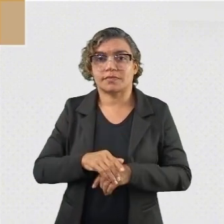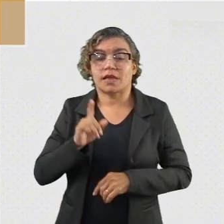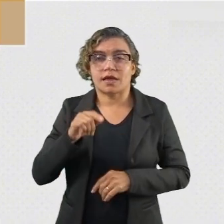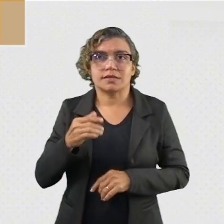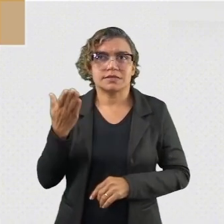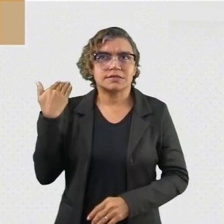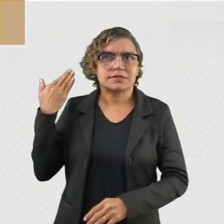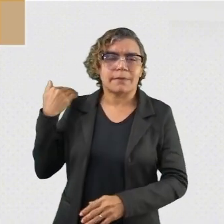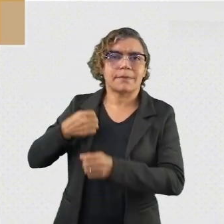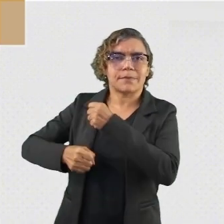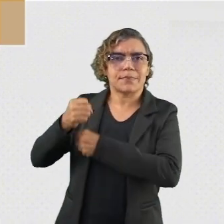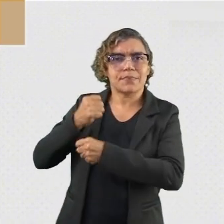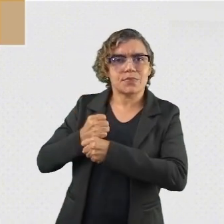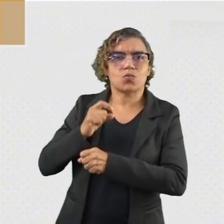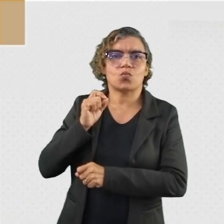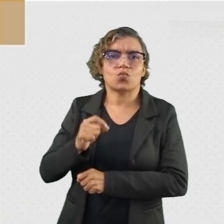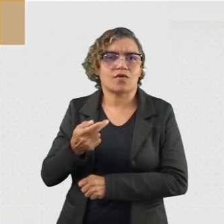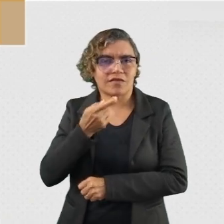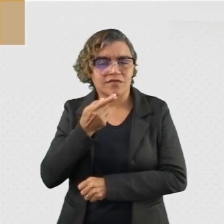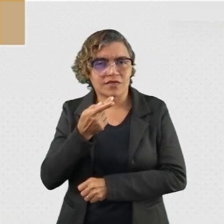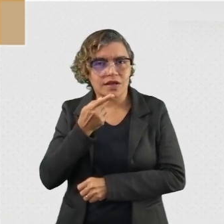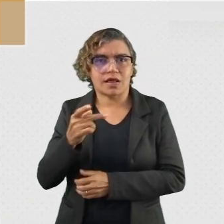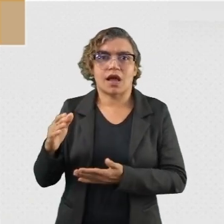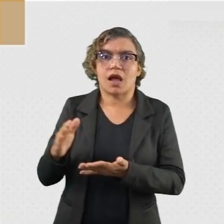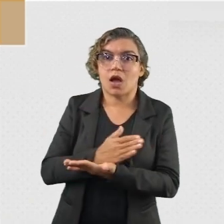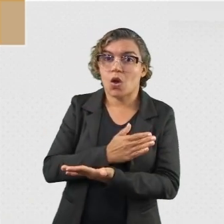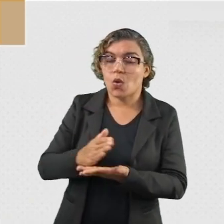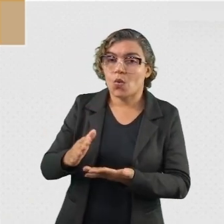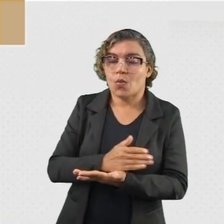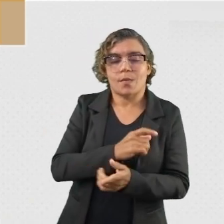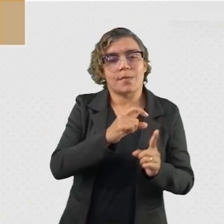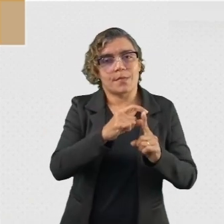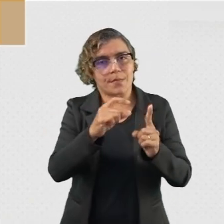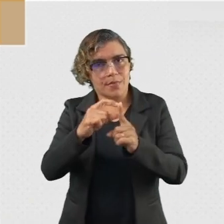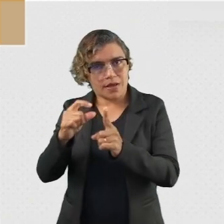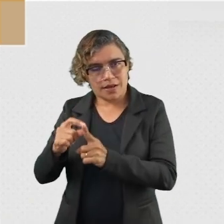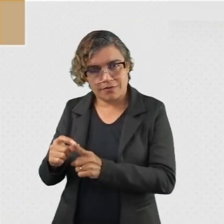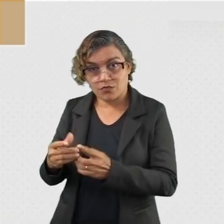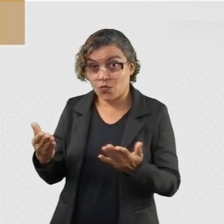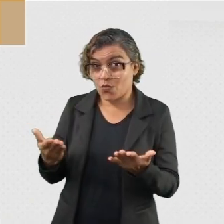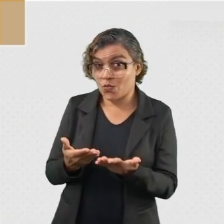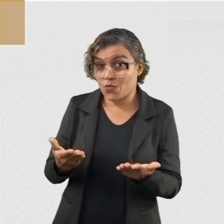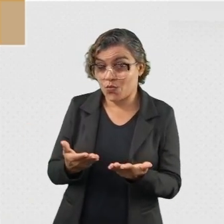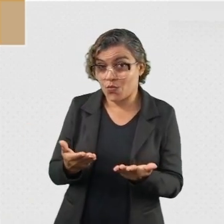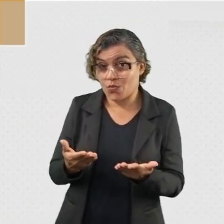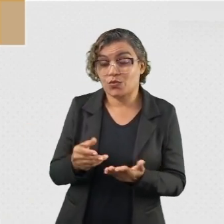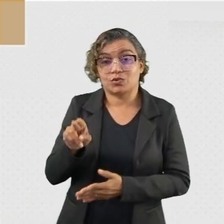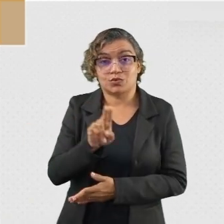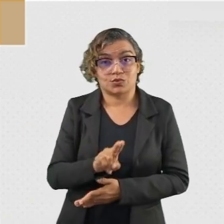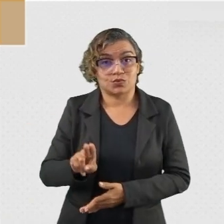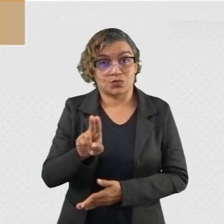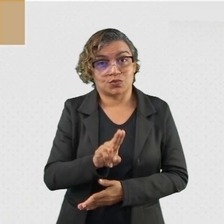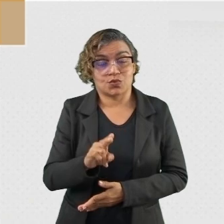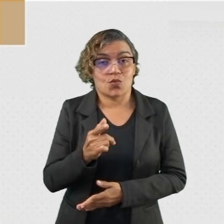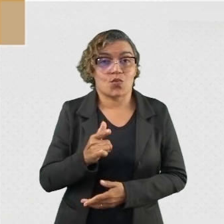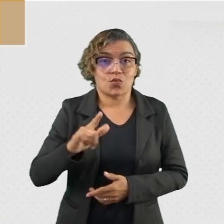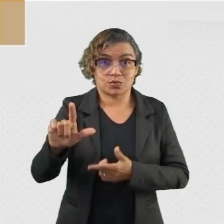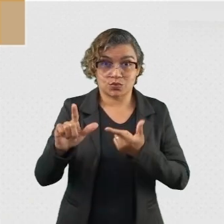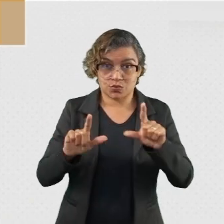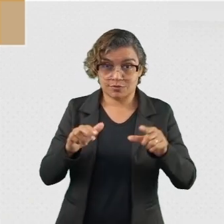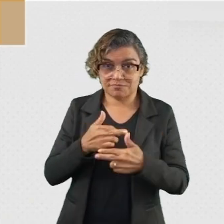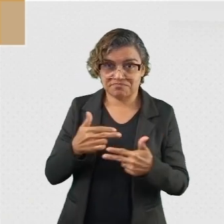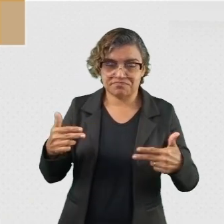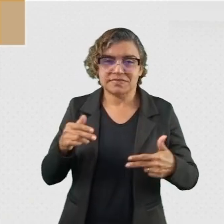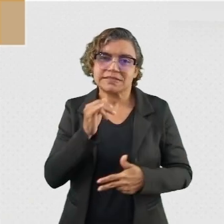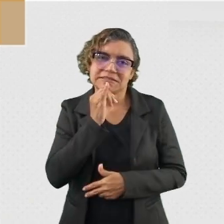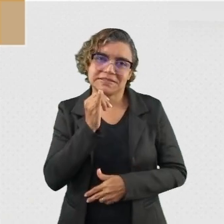anos atrás se falavam algumas palavras e hoje se utilizam outras.